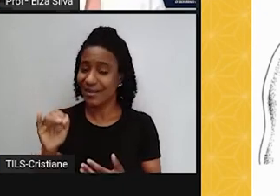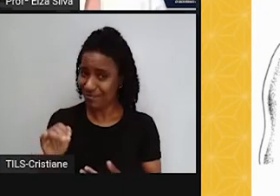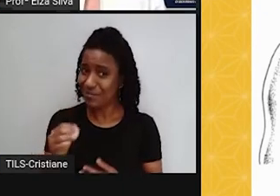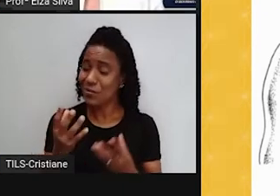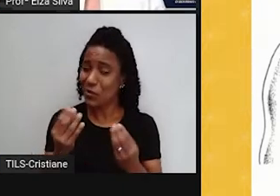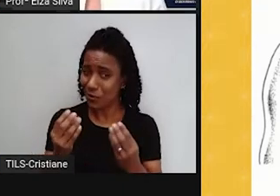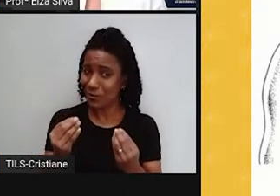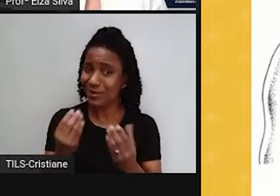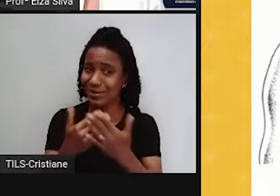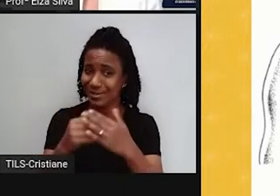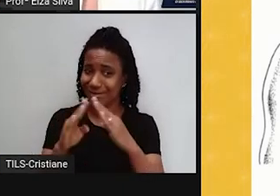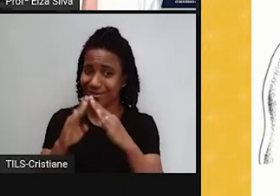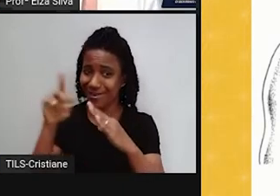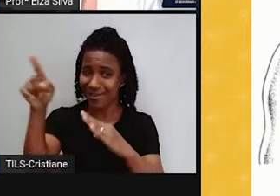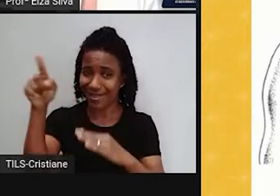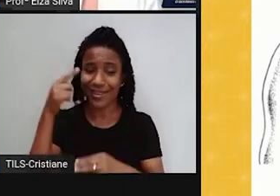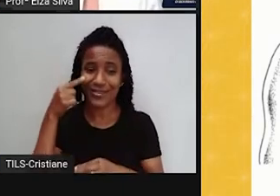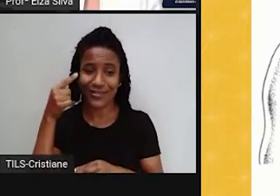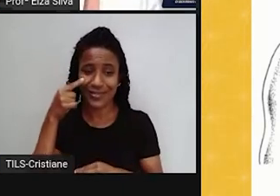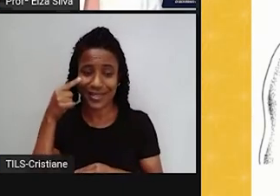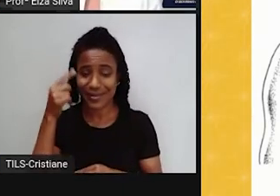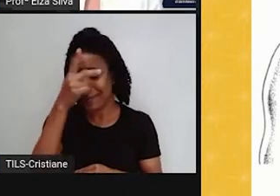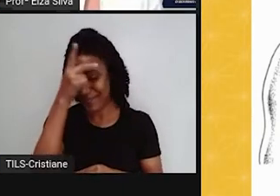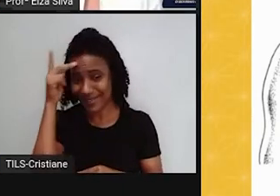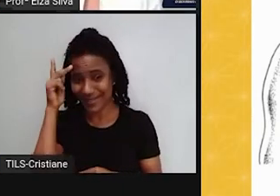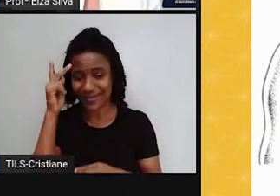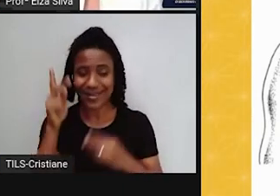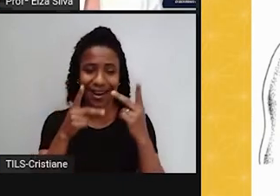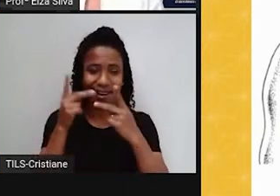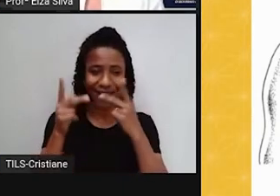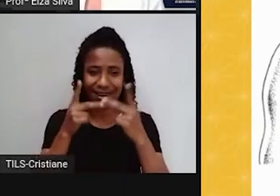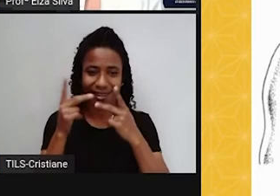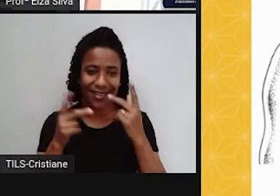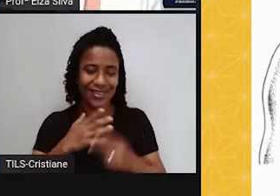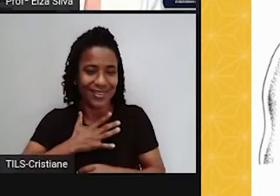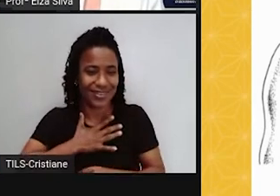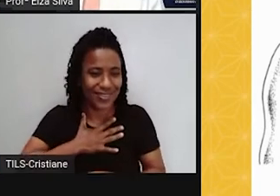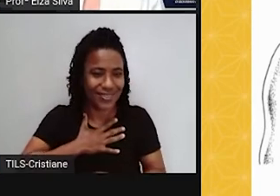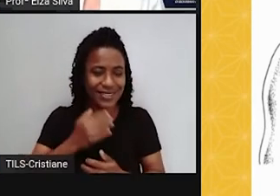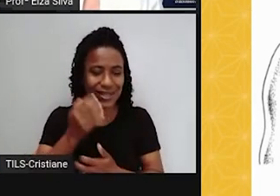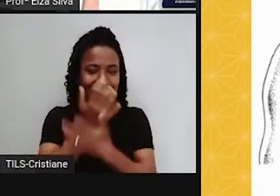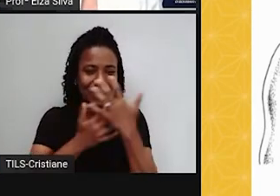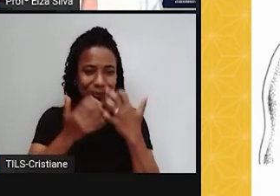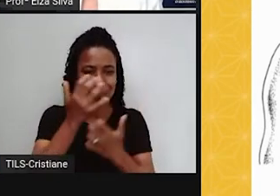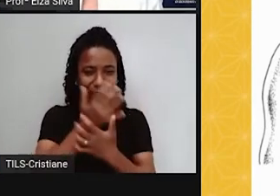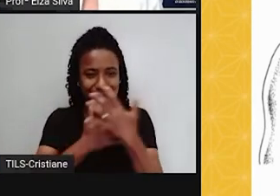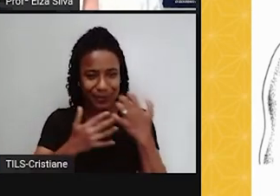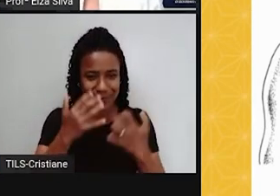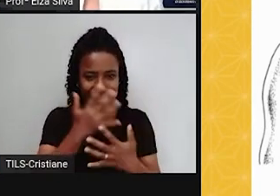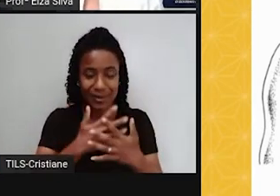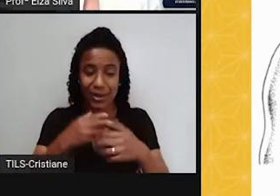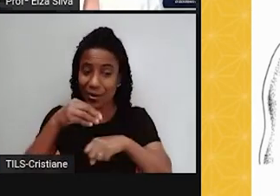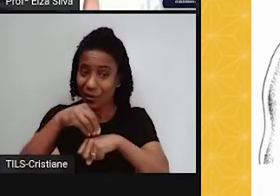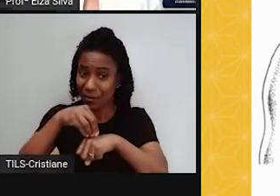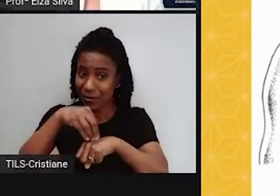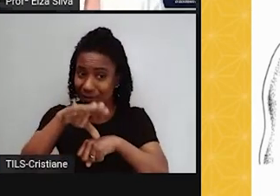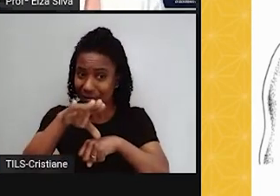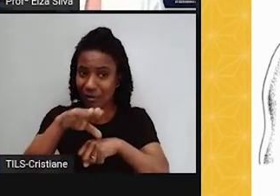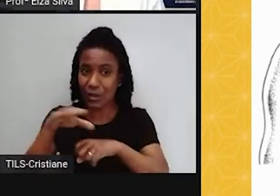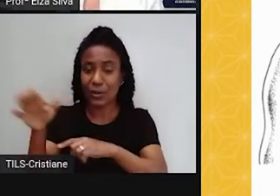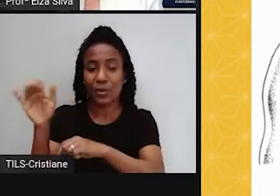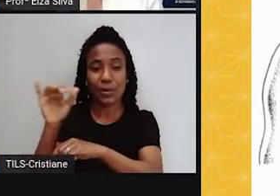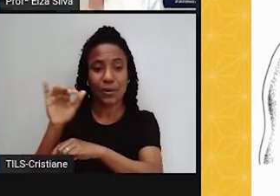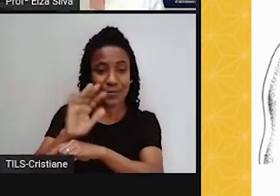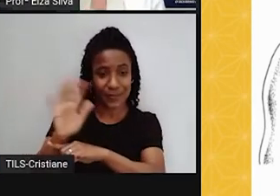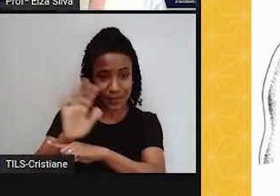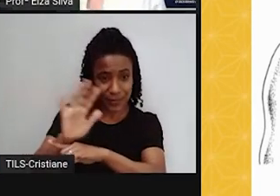falam muito, curtem muito as músicas desse cantor. Então, eu deixo para vocês aqui uma sugestão de um vídeo,